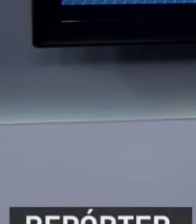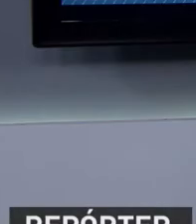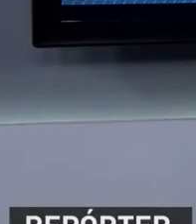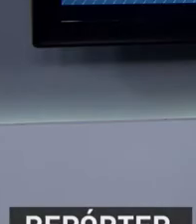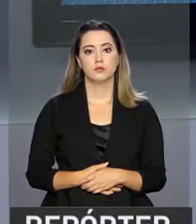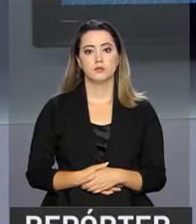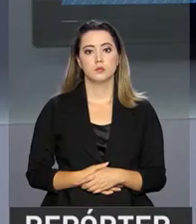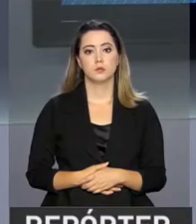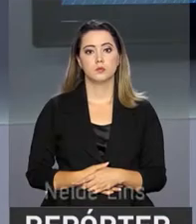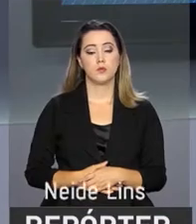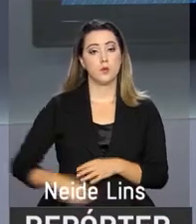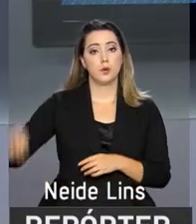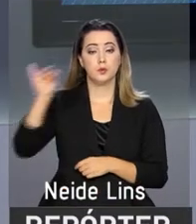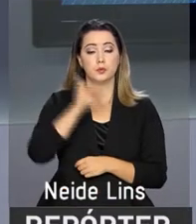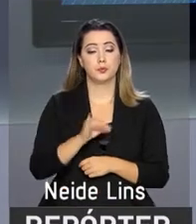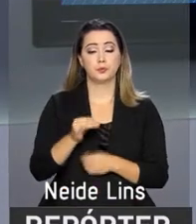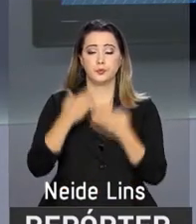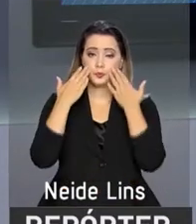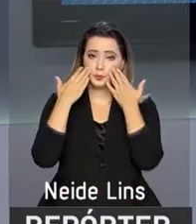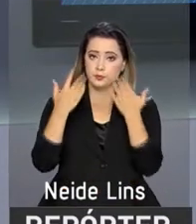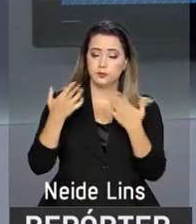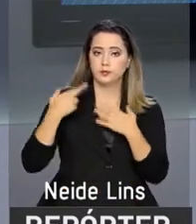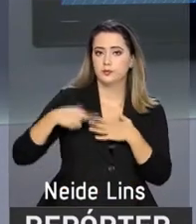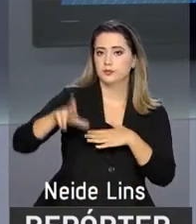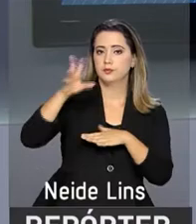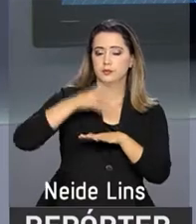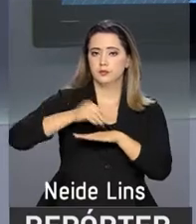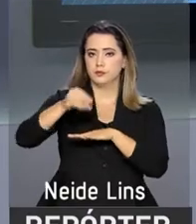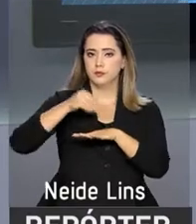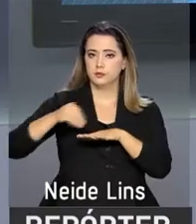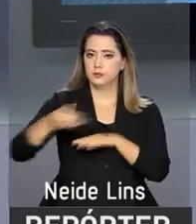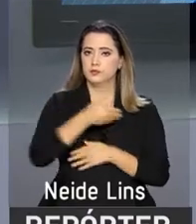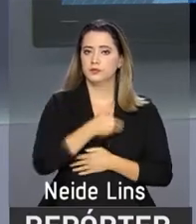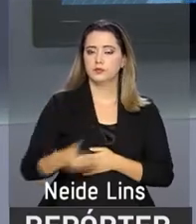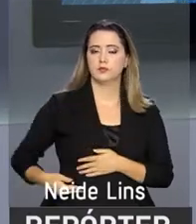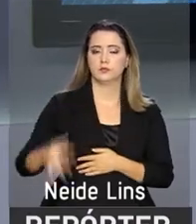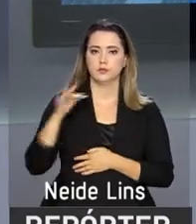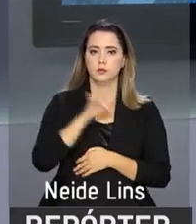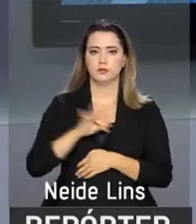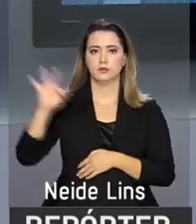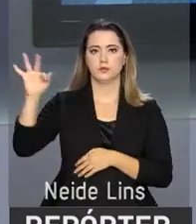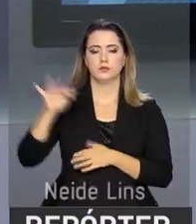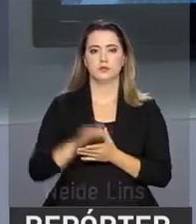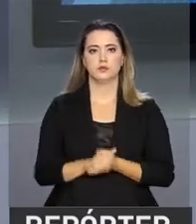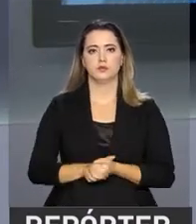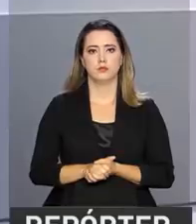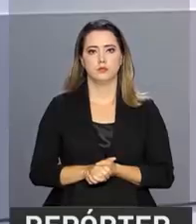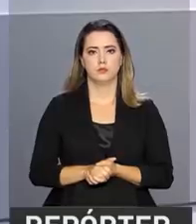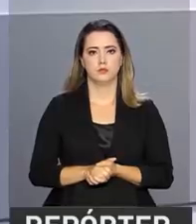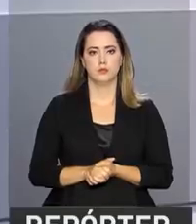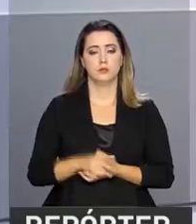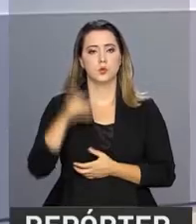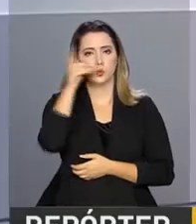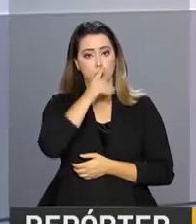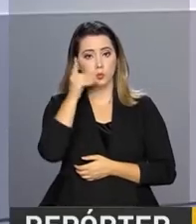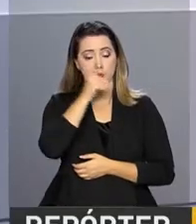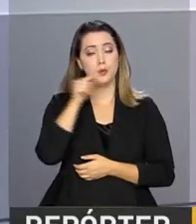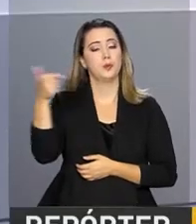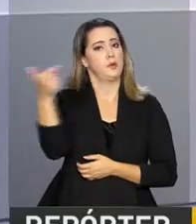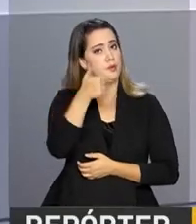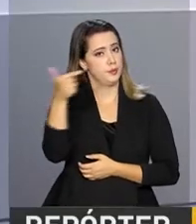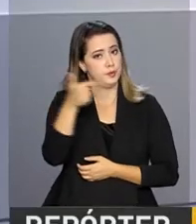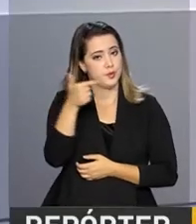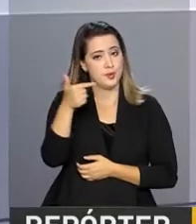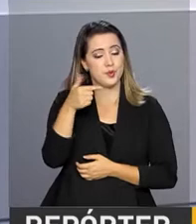olá estamos de volta com mais uma edição do repórter nbr as notícias do governo federal neste domingo será realizada